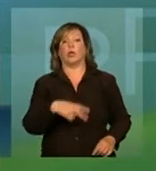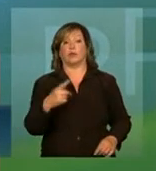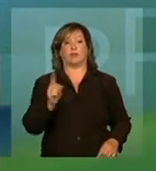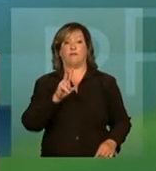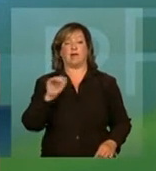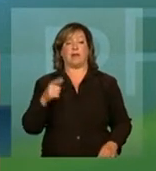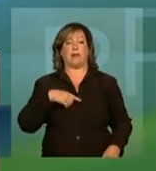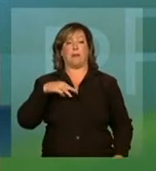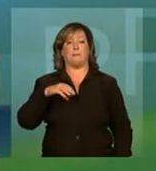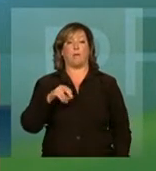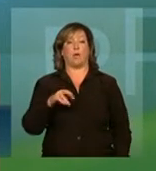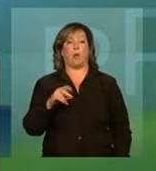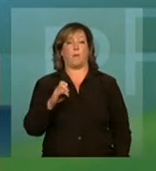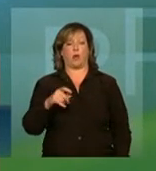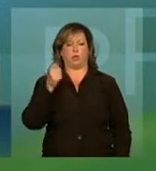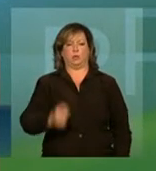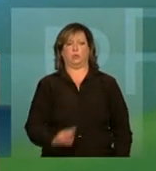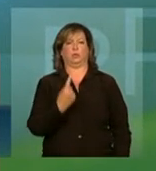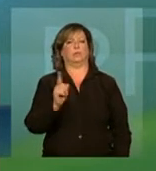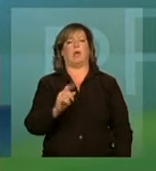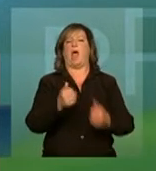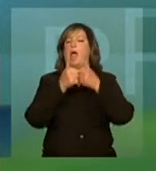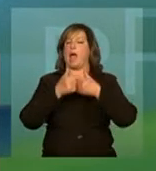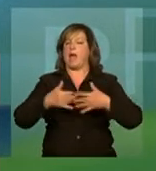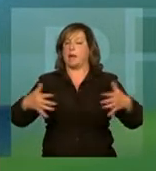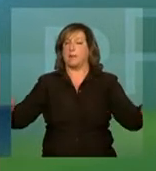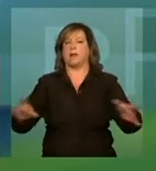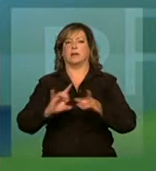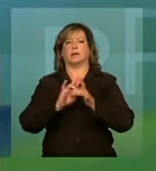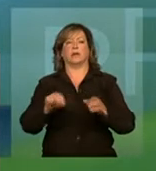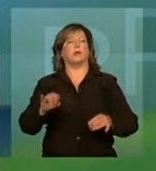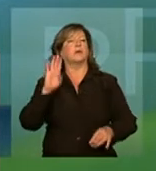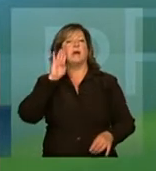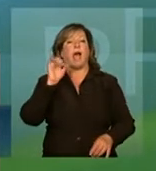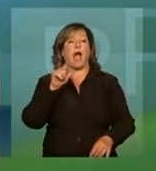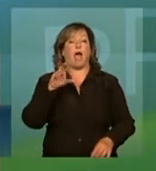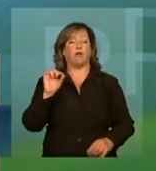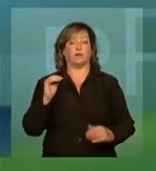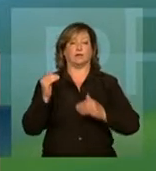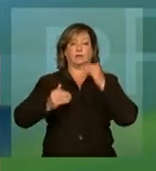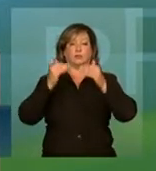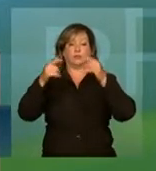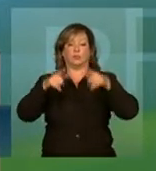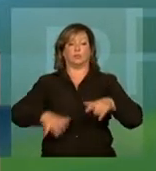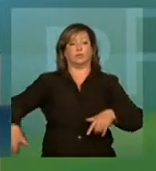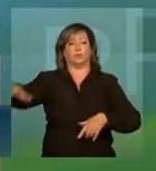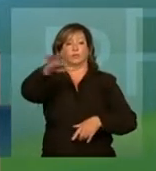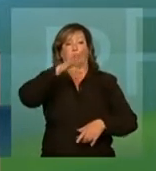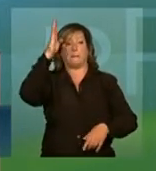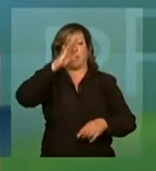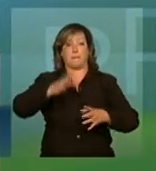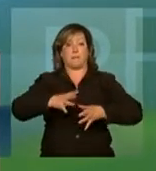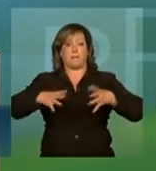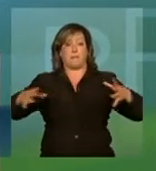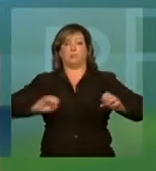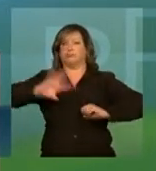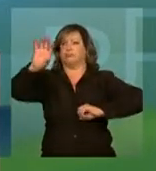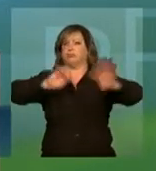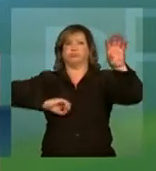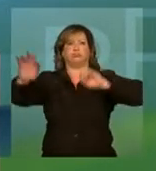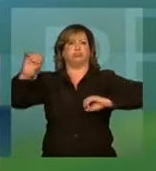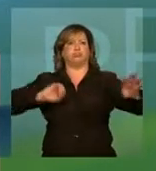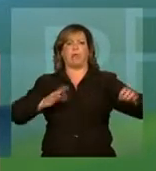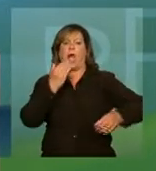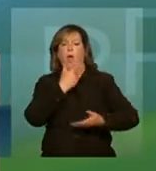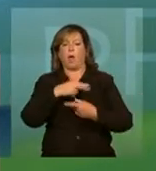monopólio, teremos um sistema ferroviário aberto com objetivo no desenvolvimento do território nacional, no escoamento eficiente da